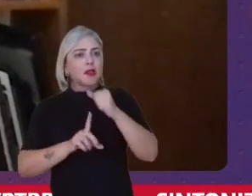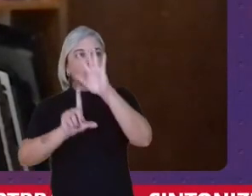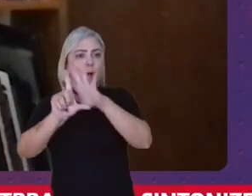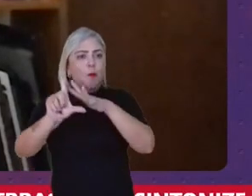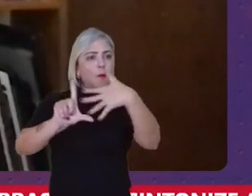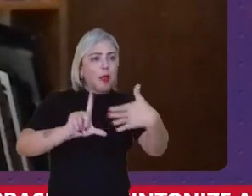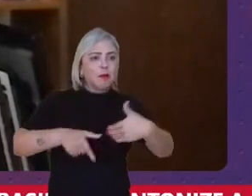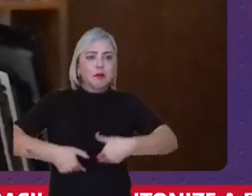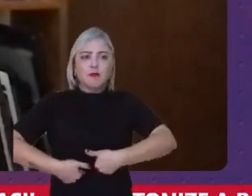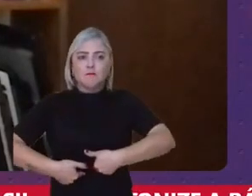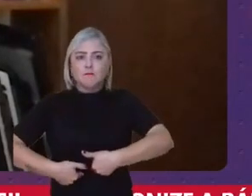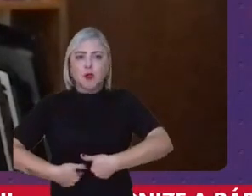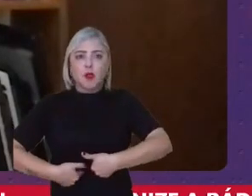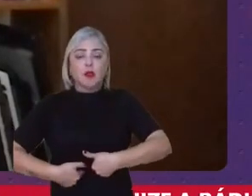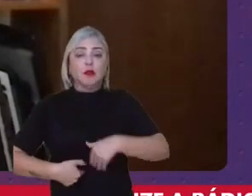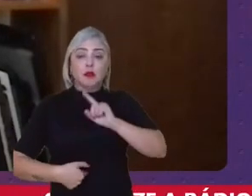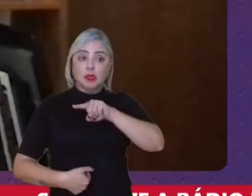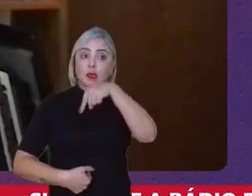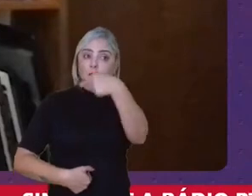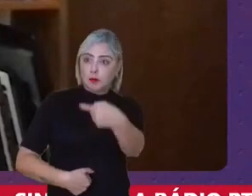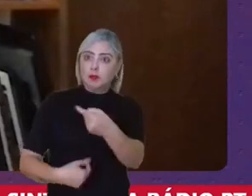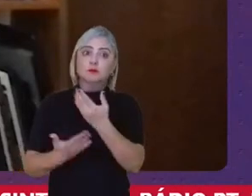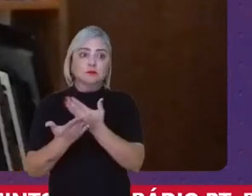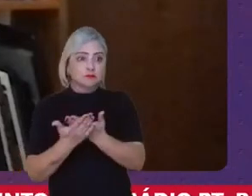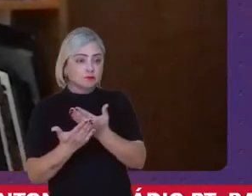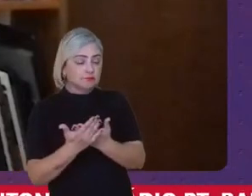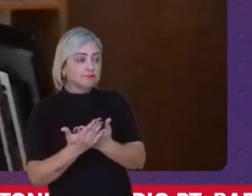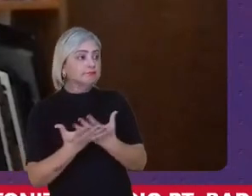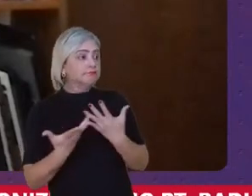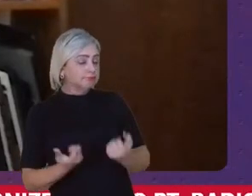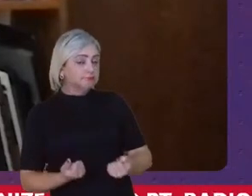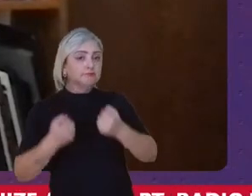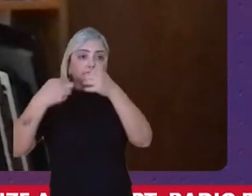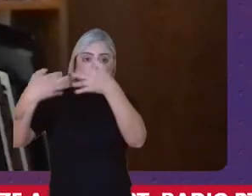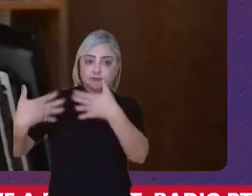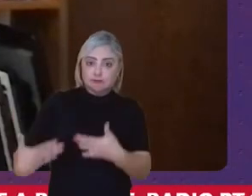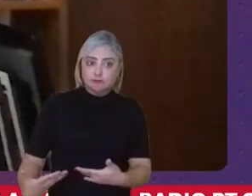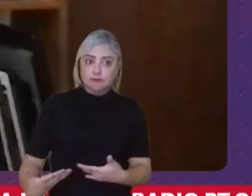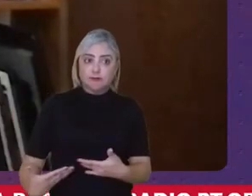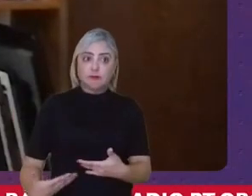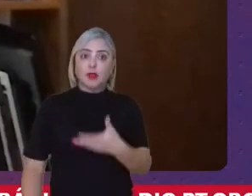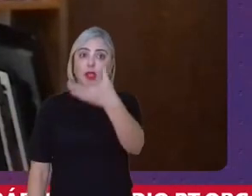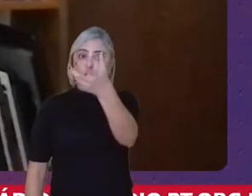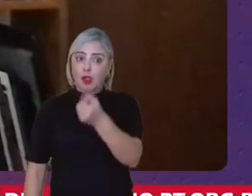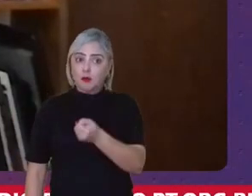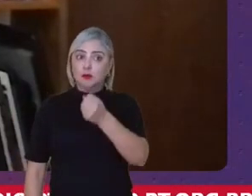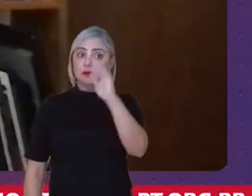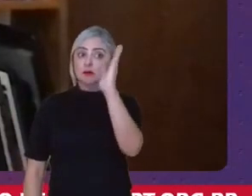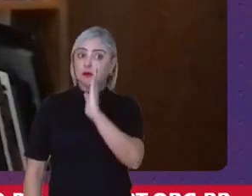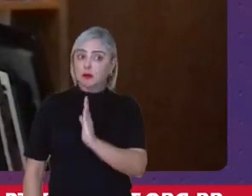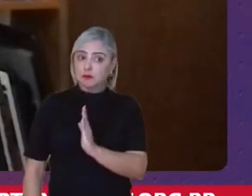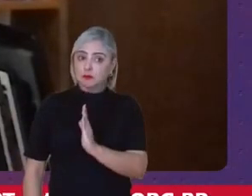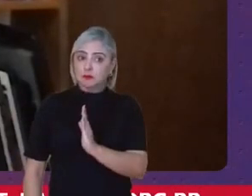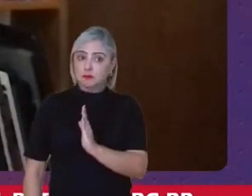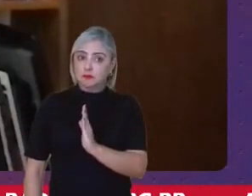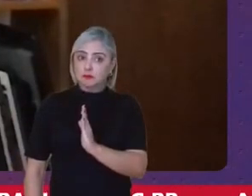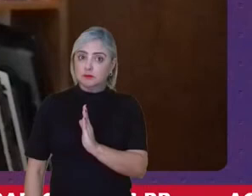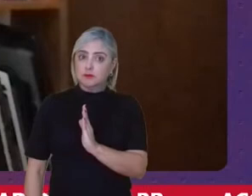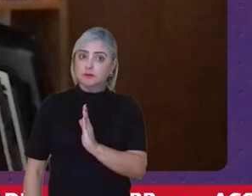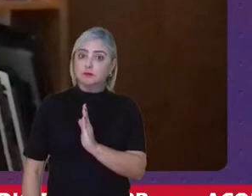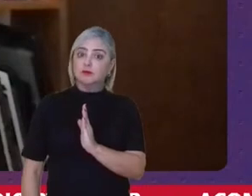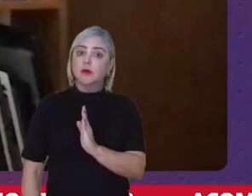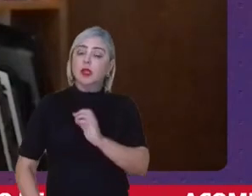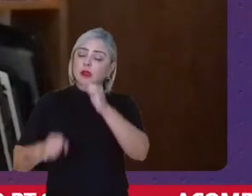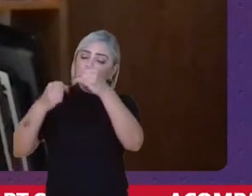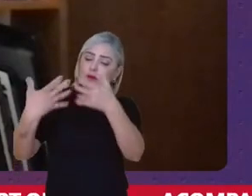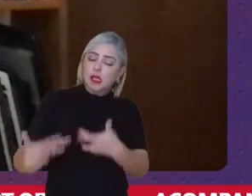fome. E na próxima aula vamos falar sobre o Auxílio Brasil e falar um